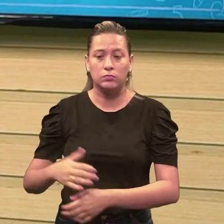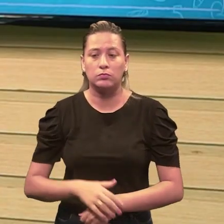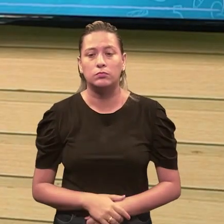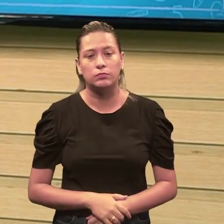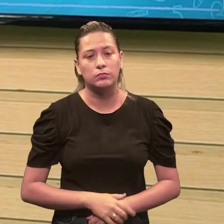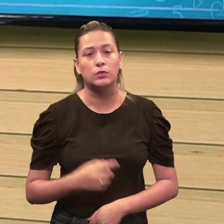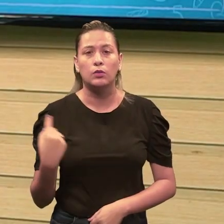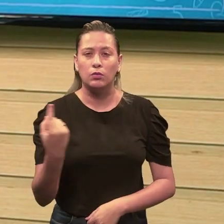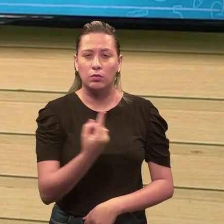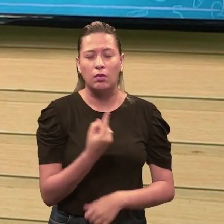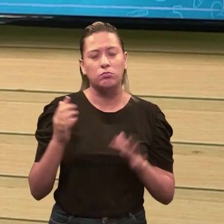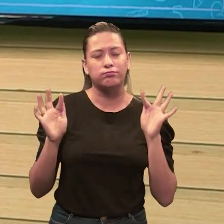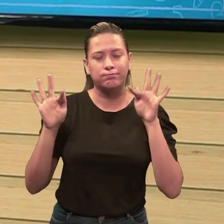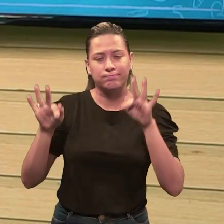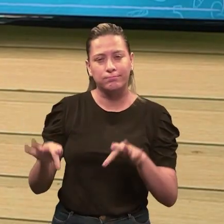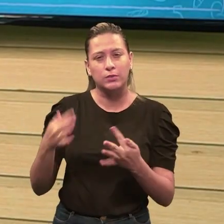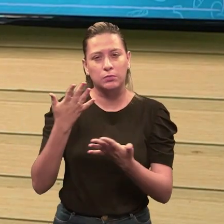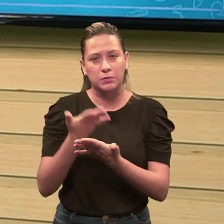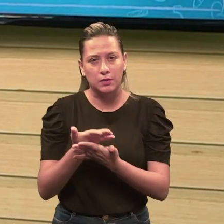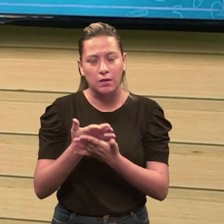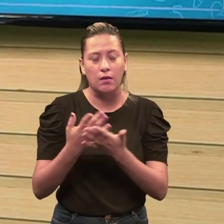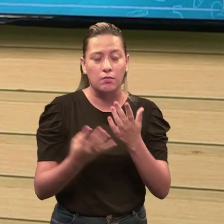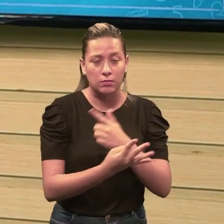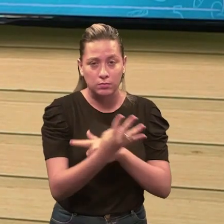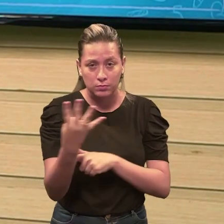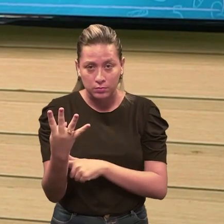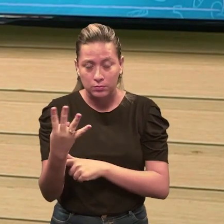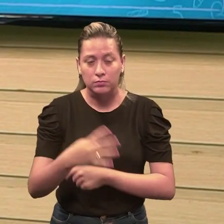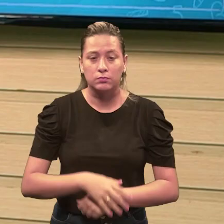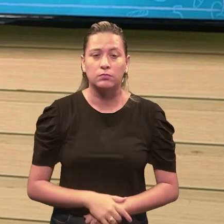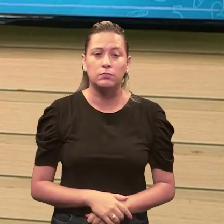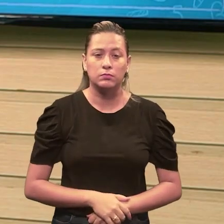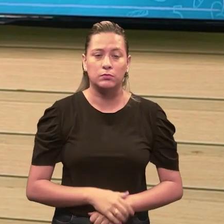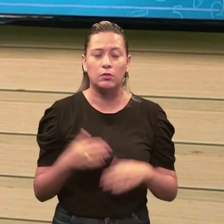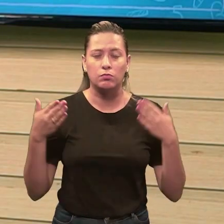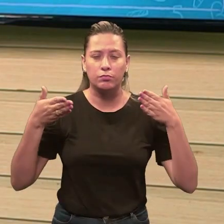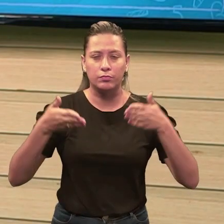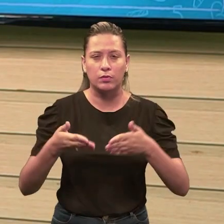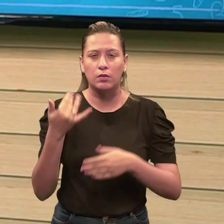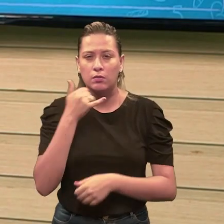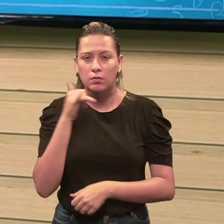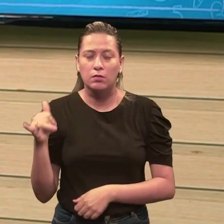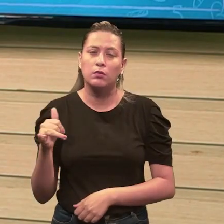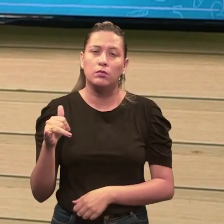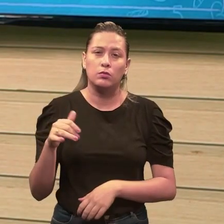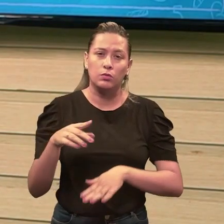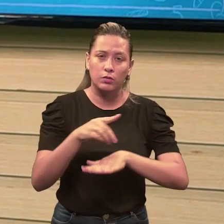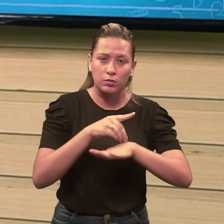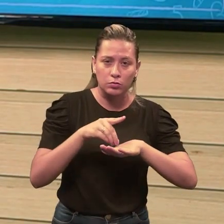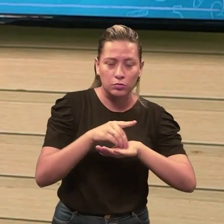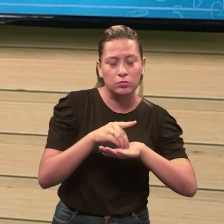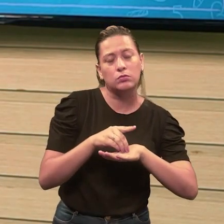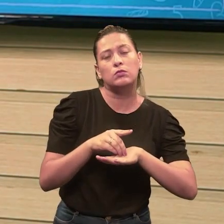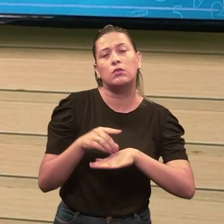forma, gente, a gente encerra, né, essas 4 aulas sobre eletrônica, analógica e